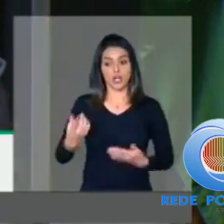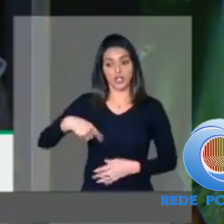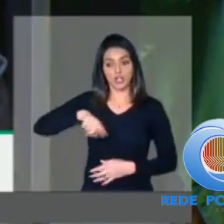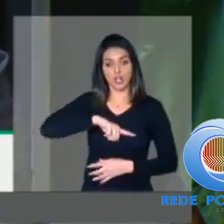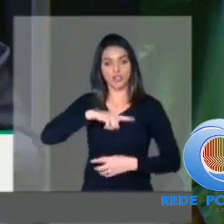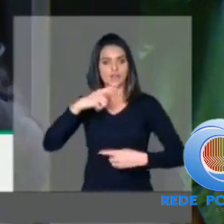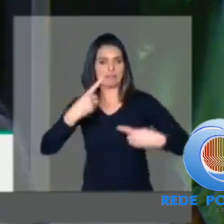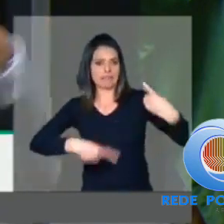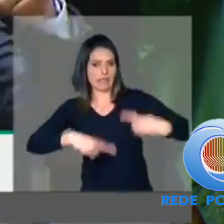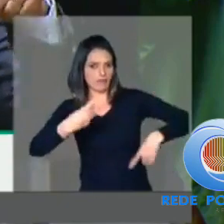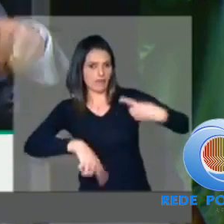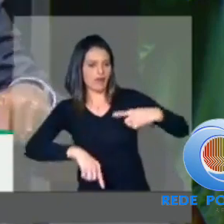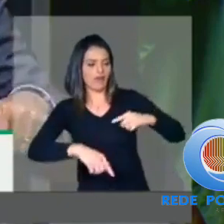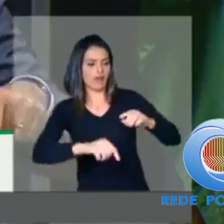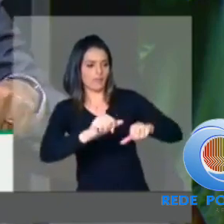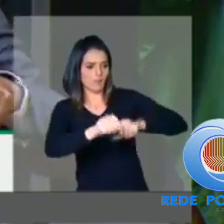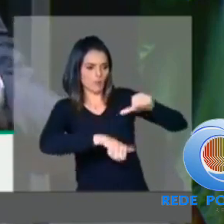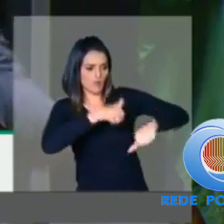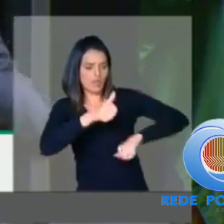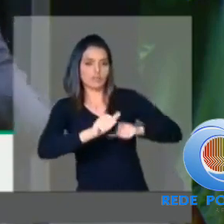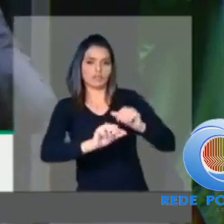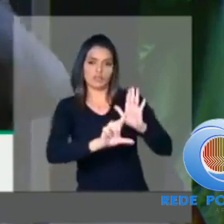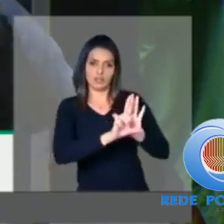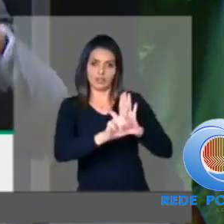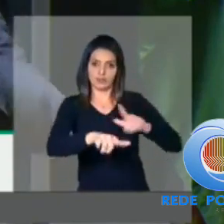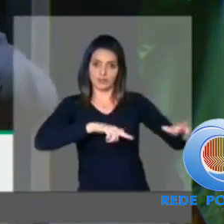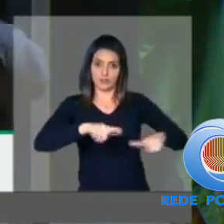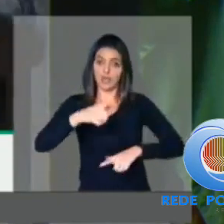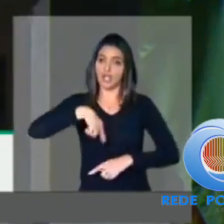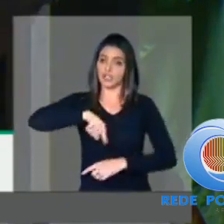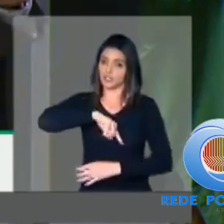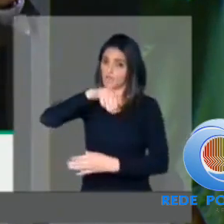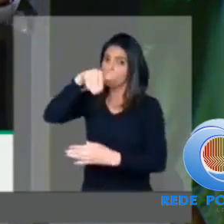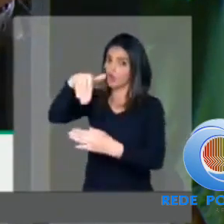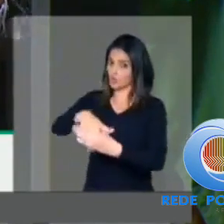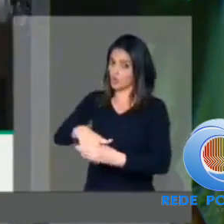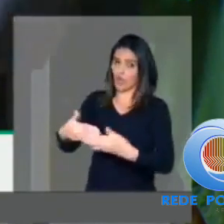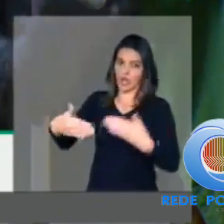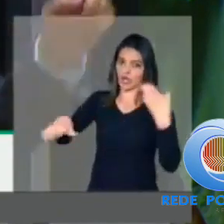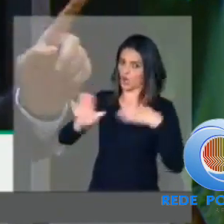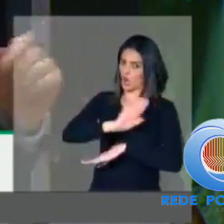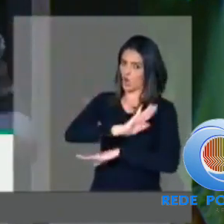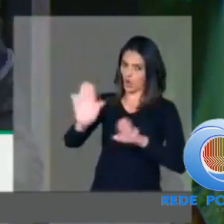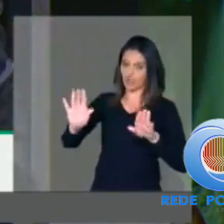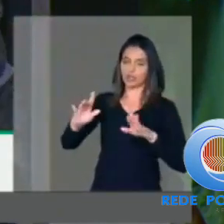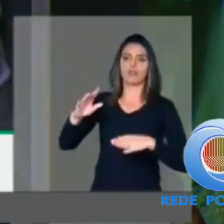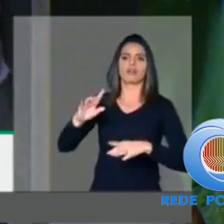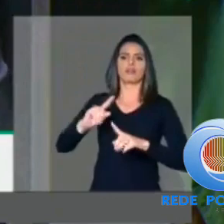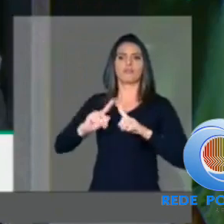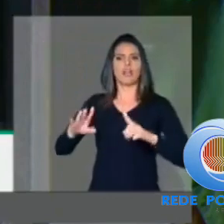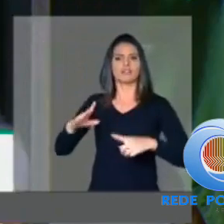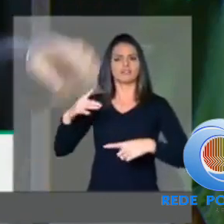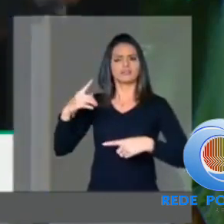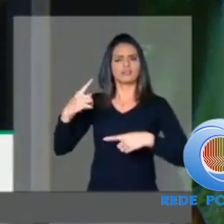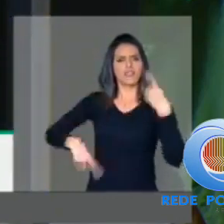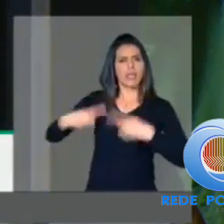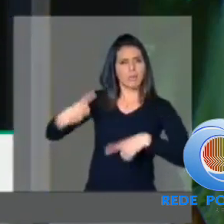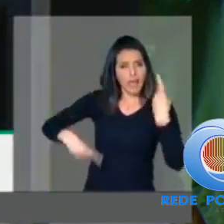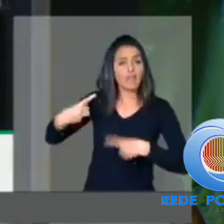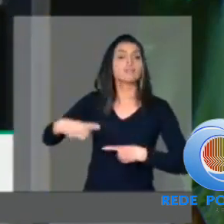reforma trabalhista, nós votamos contra, mas pelo menos ela foi debatida, a reforma trabalhista do último